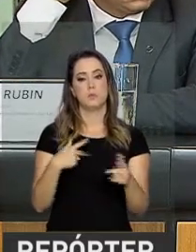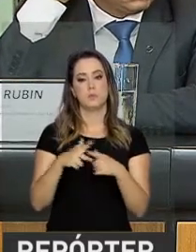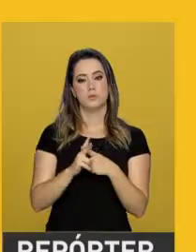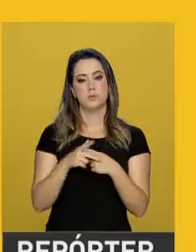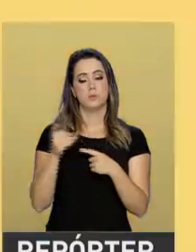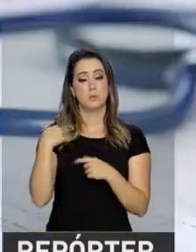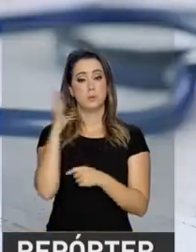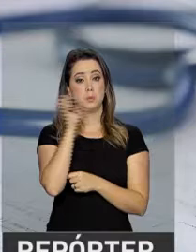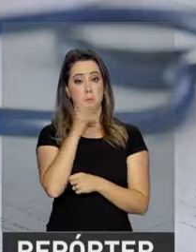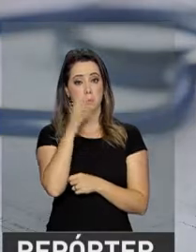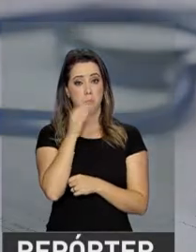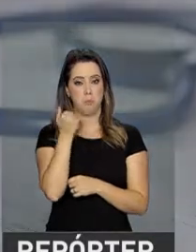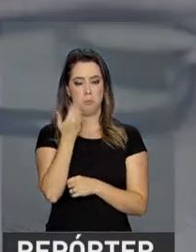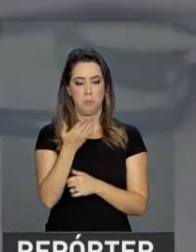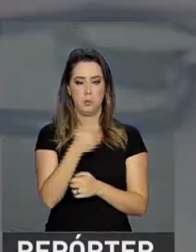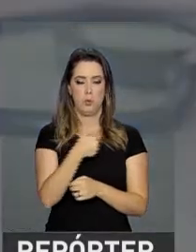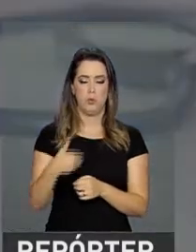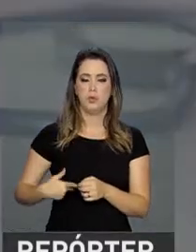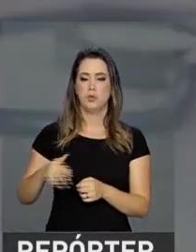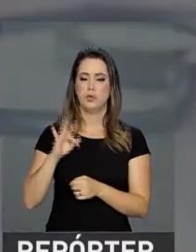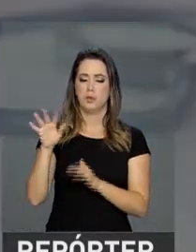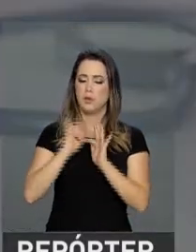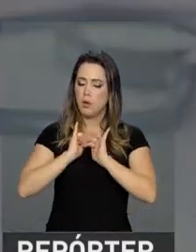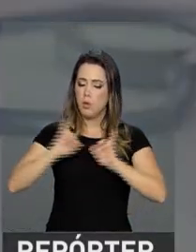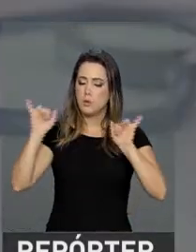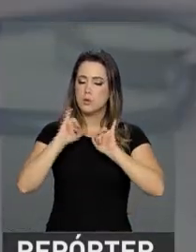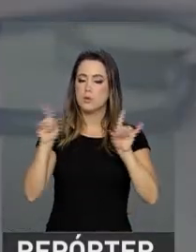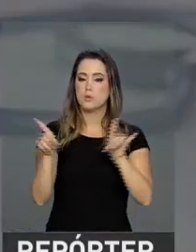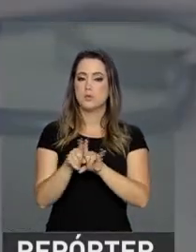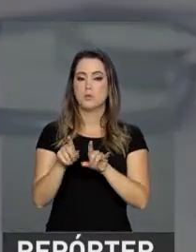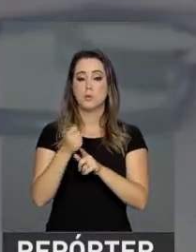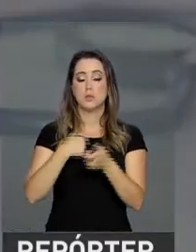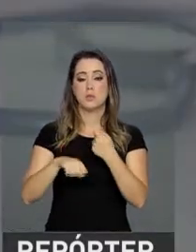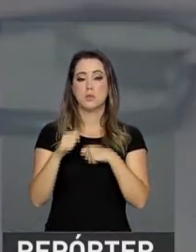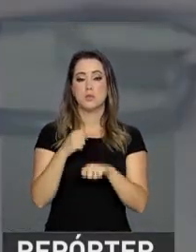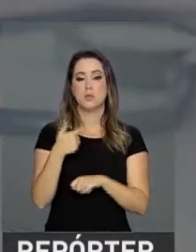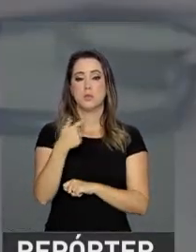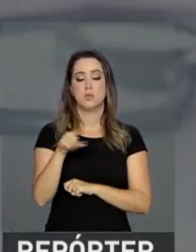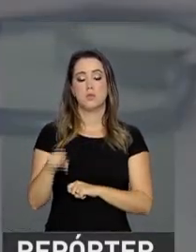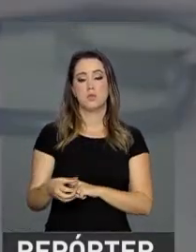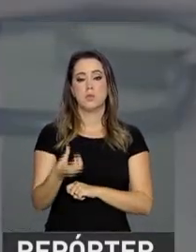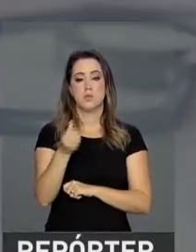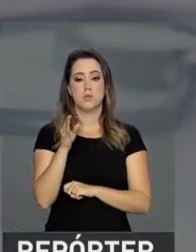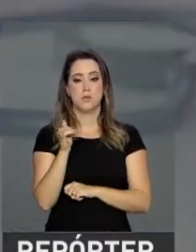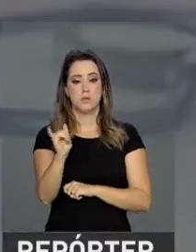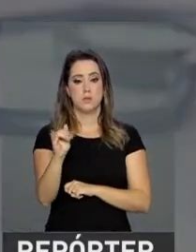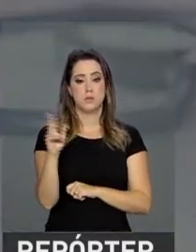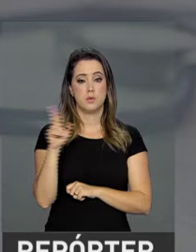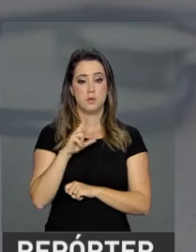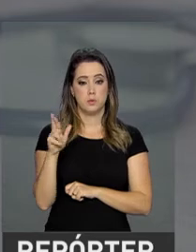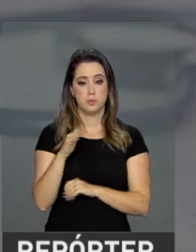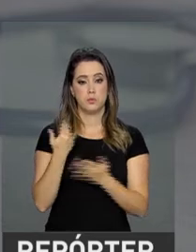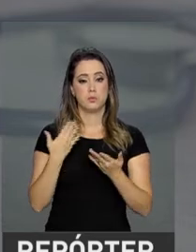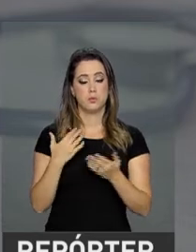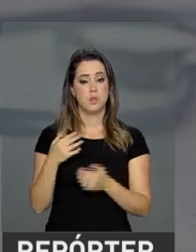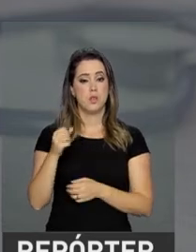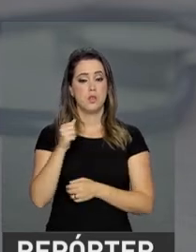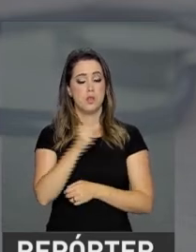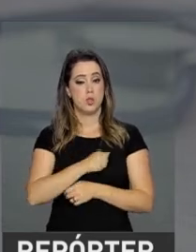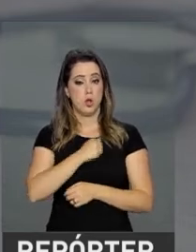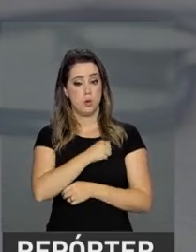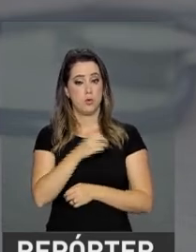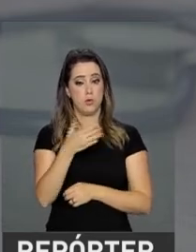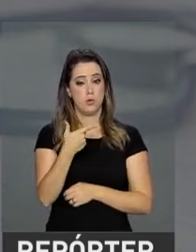o governo federal também anunciou a economia de 7 bilhões e 600 milhões de reais de agosto de